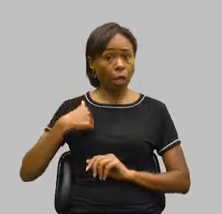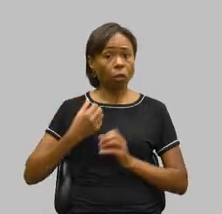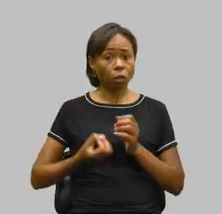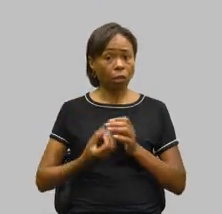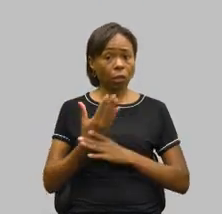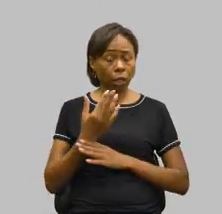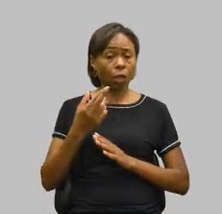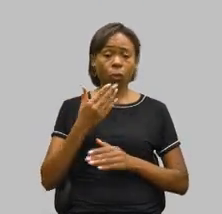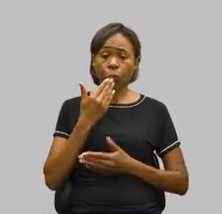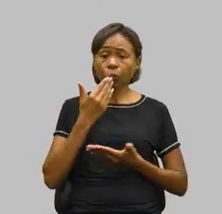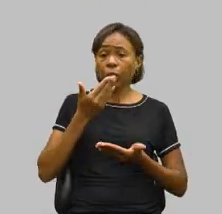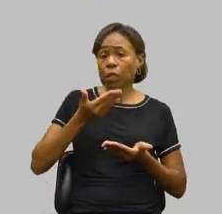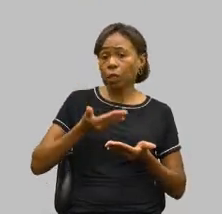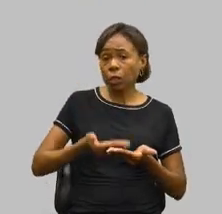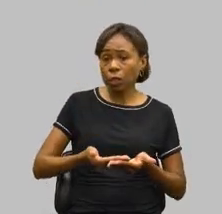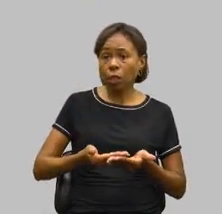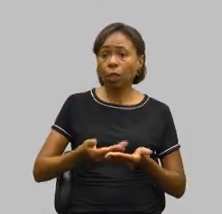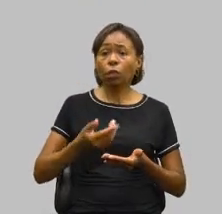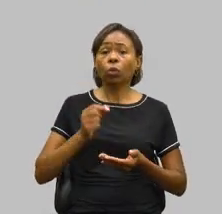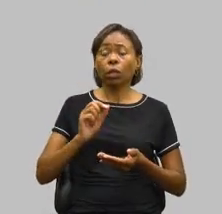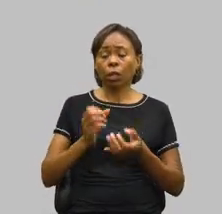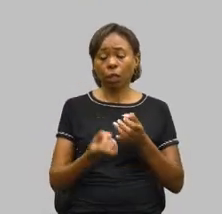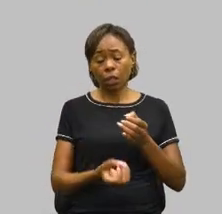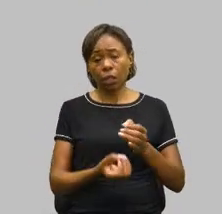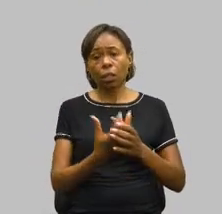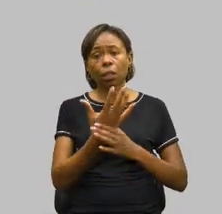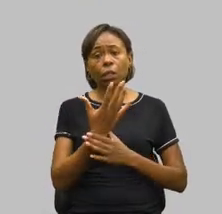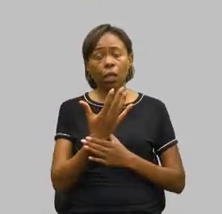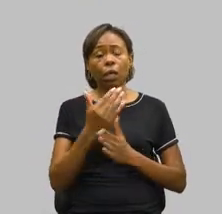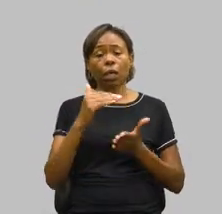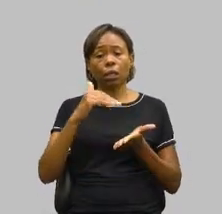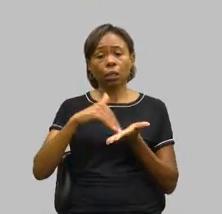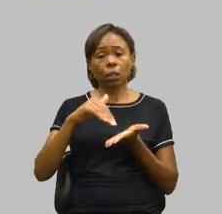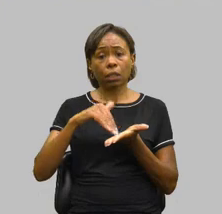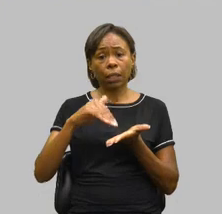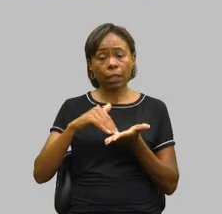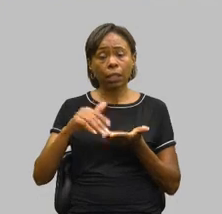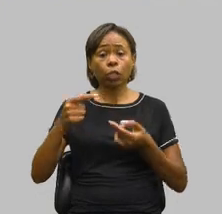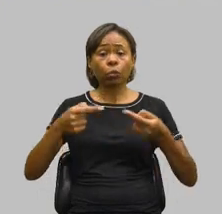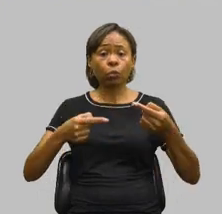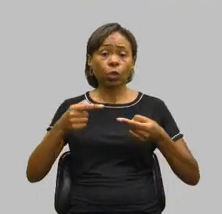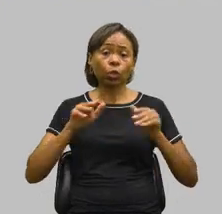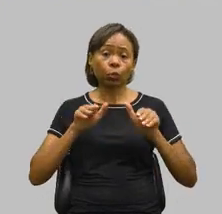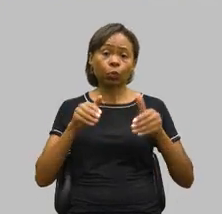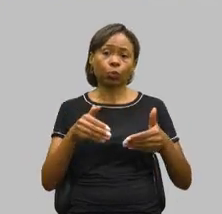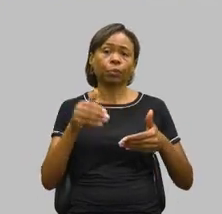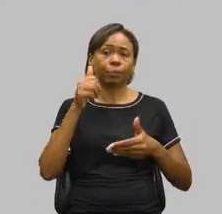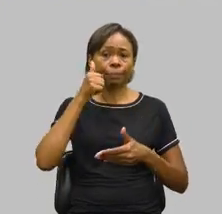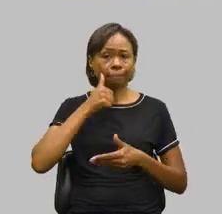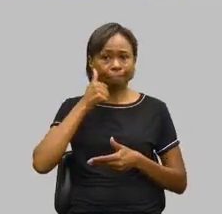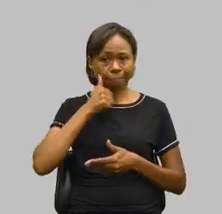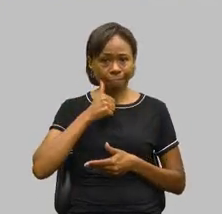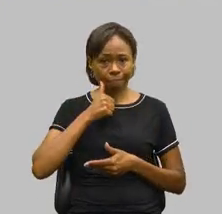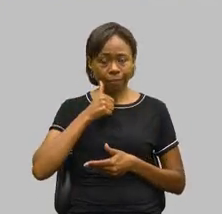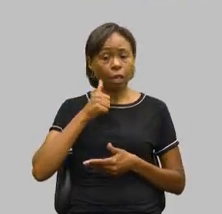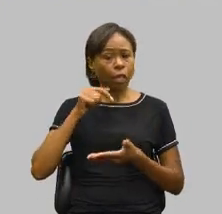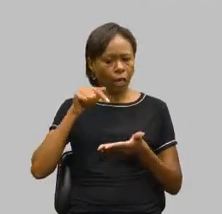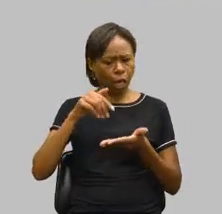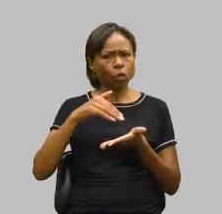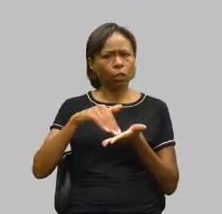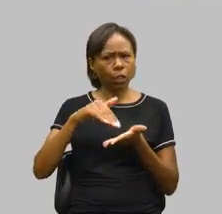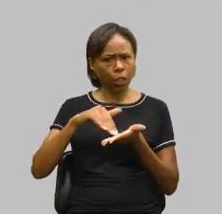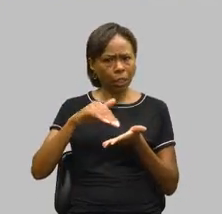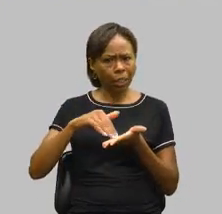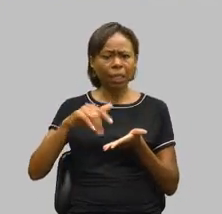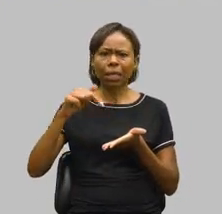pedindo solicitando que fosse criada a secretaria de políticas para as mulheres considerando que é uma secretaria extremamente